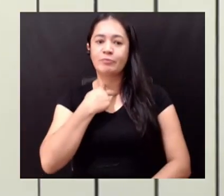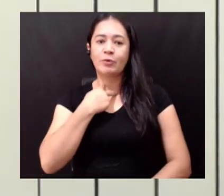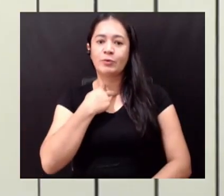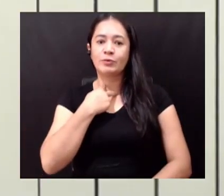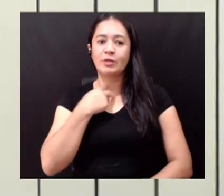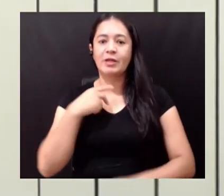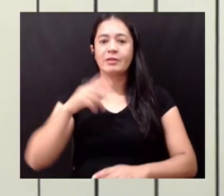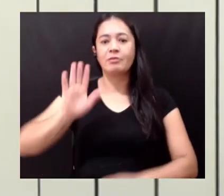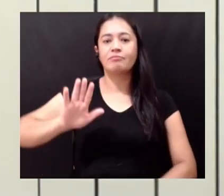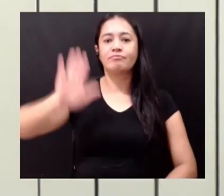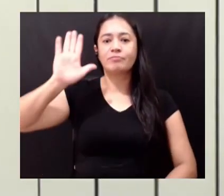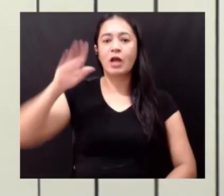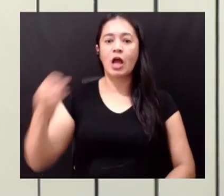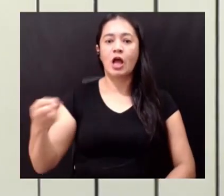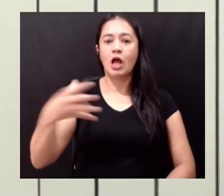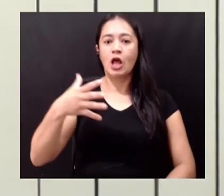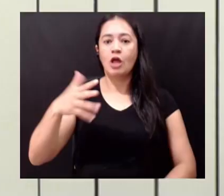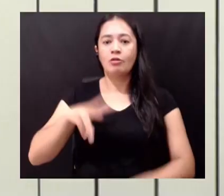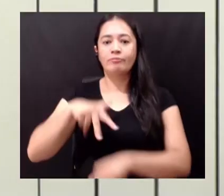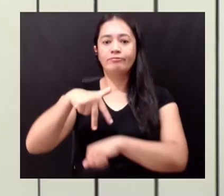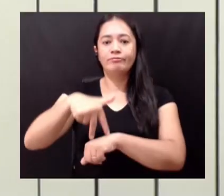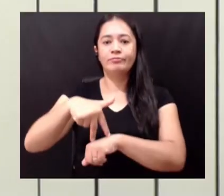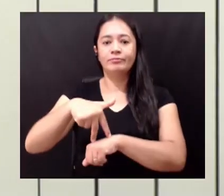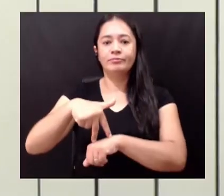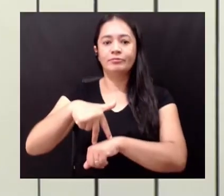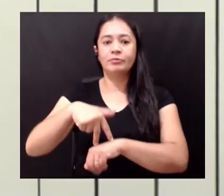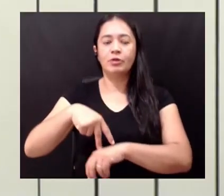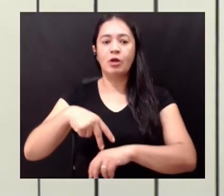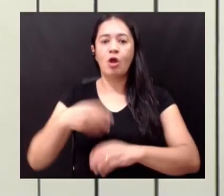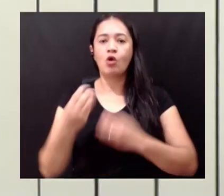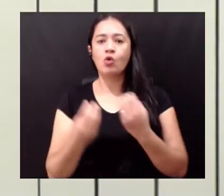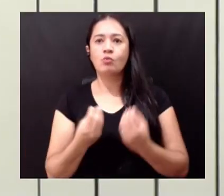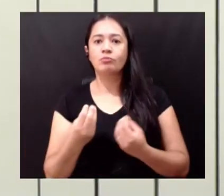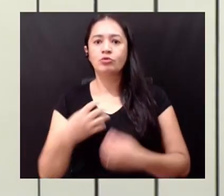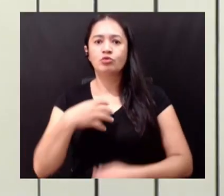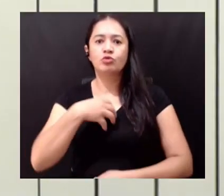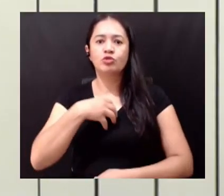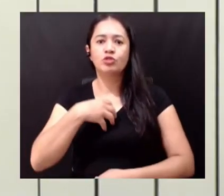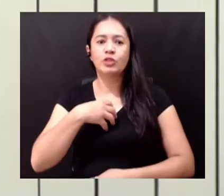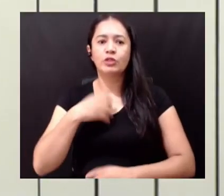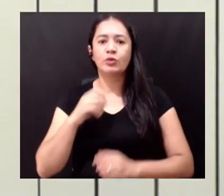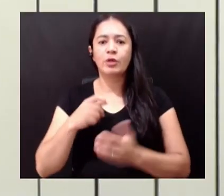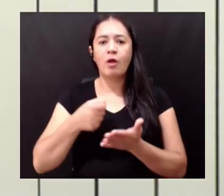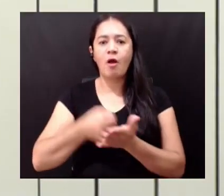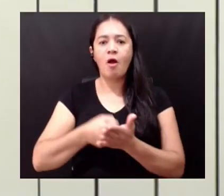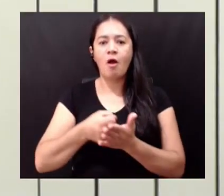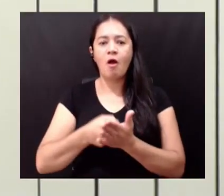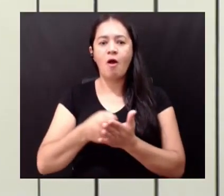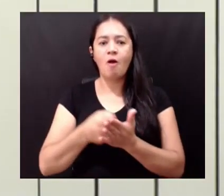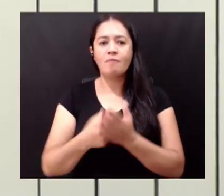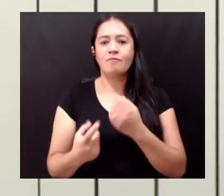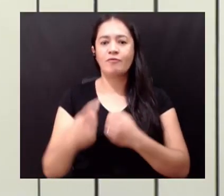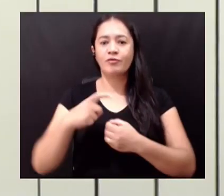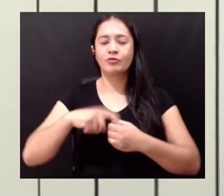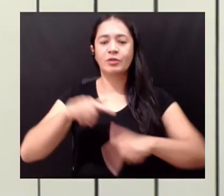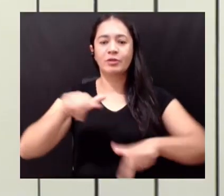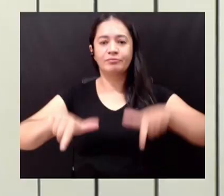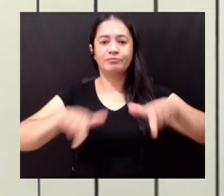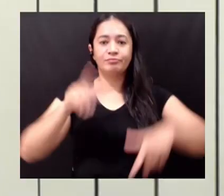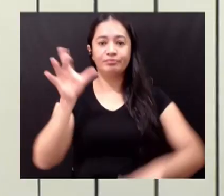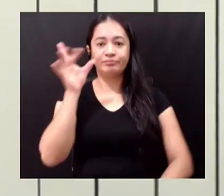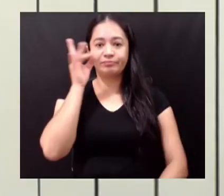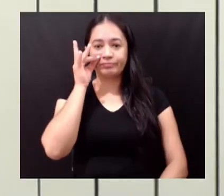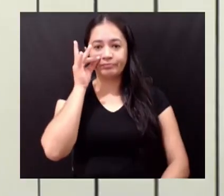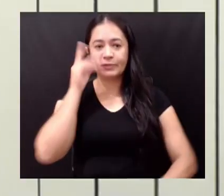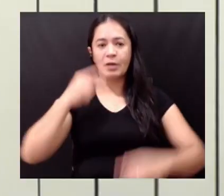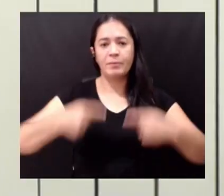novas posições. Isso como uma forma de forçar o retorno ao trabalho presencial. Para debater comigo,